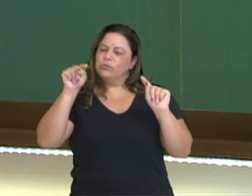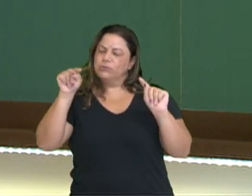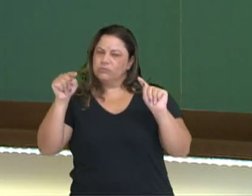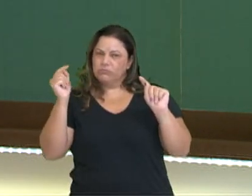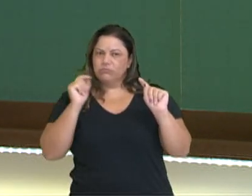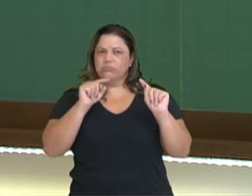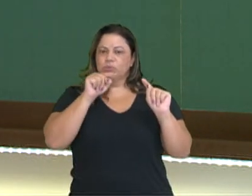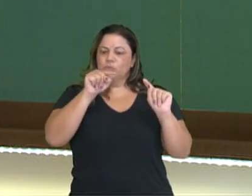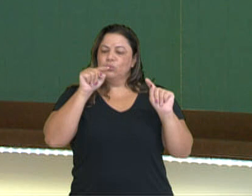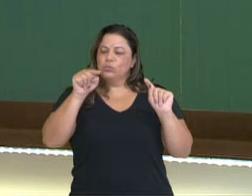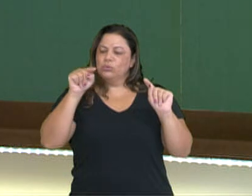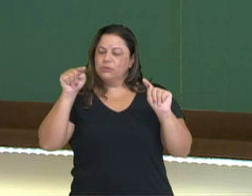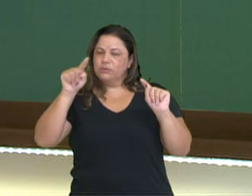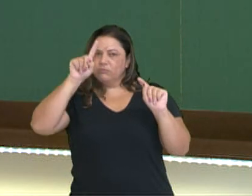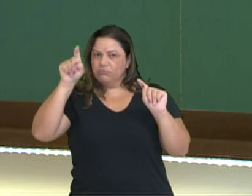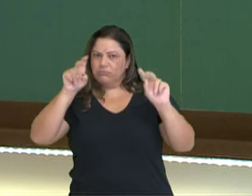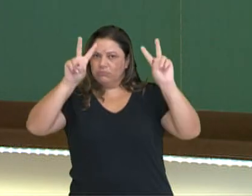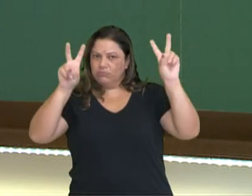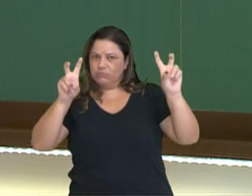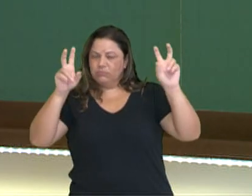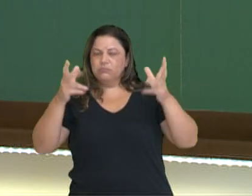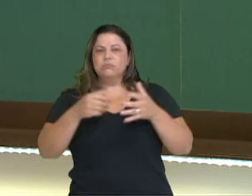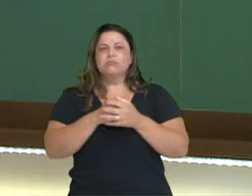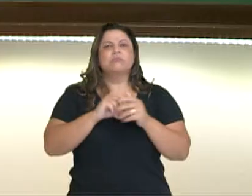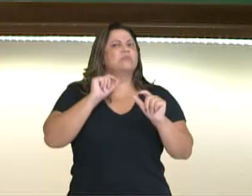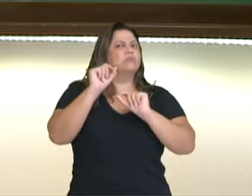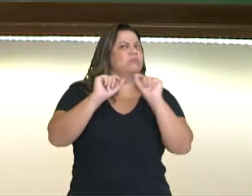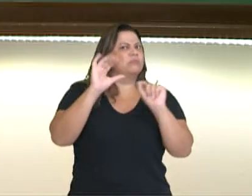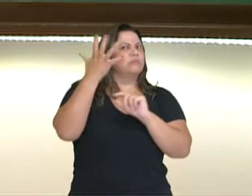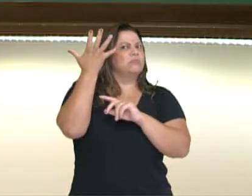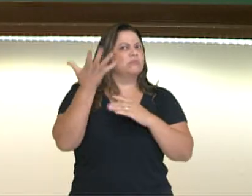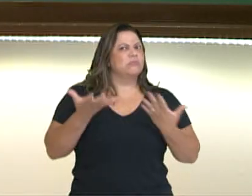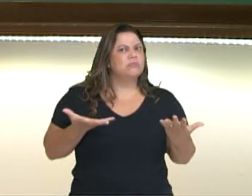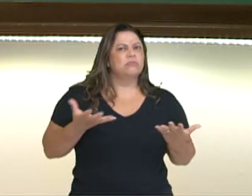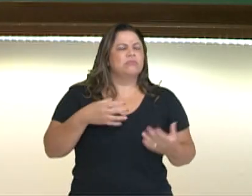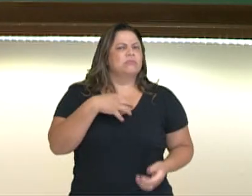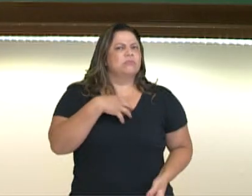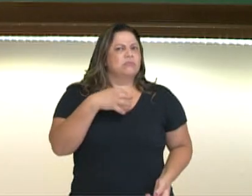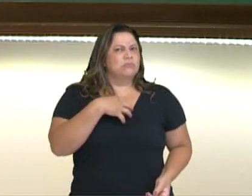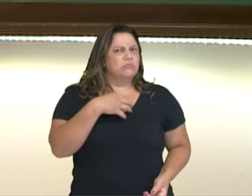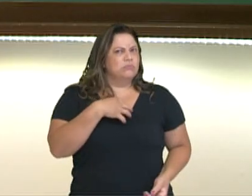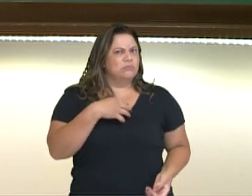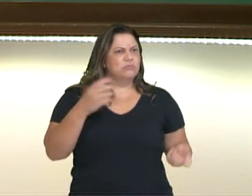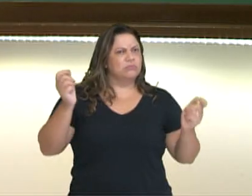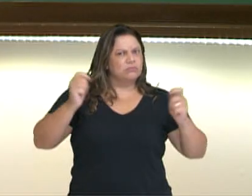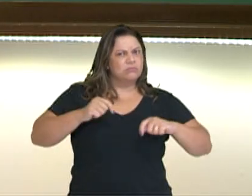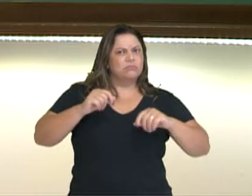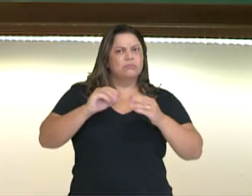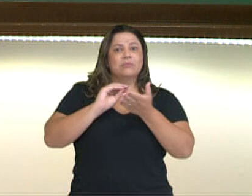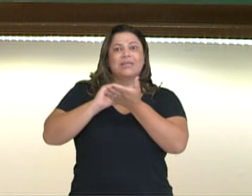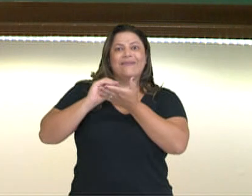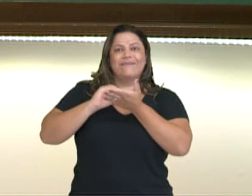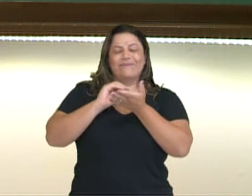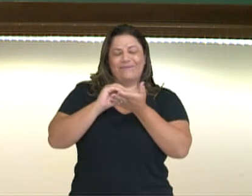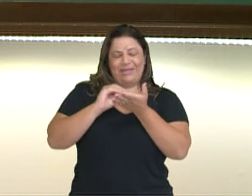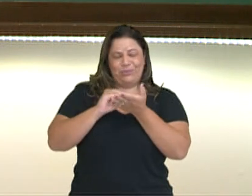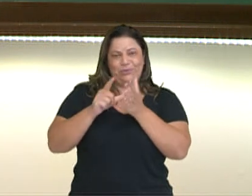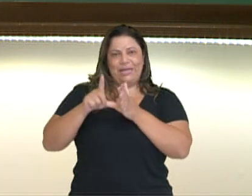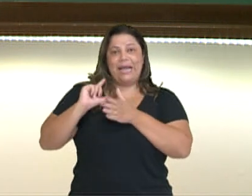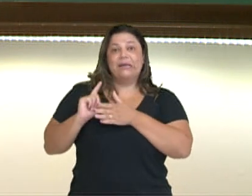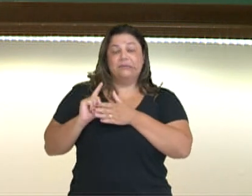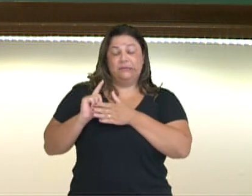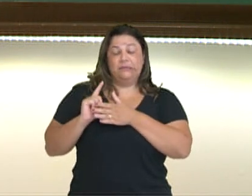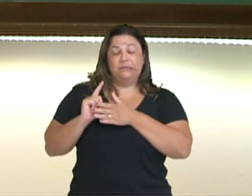aqui. Qual o efeito de sentido disso, né, dessa incompletude? Antes de